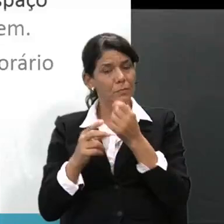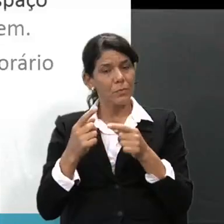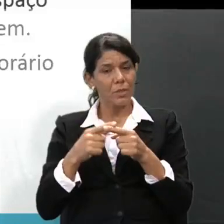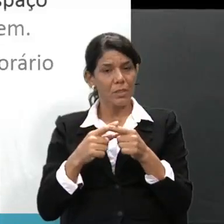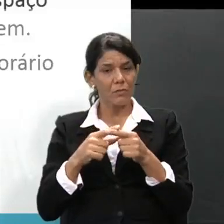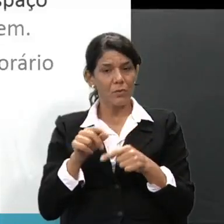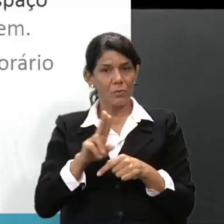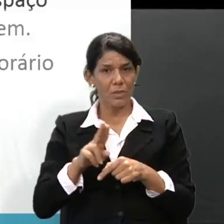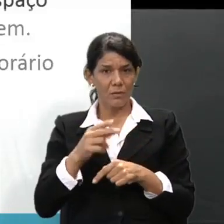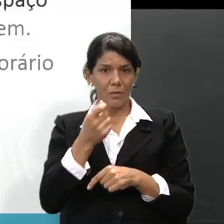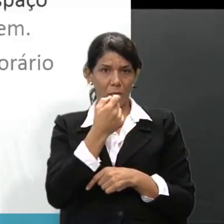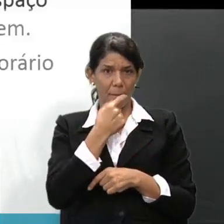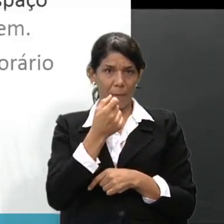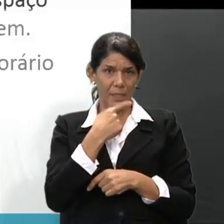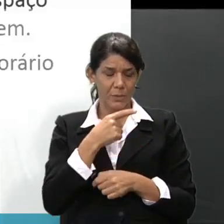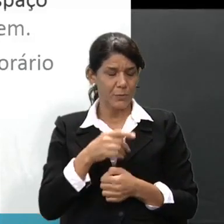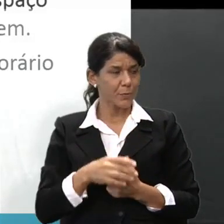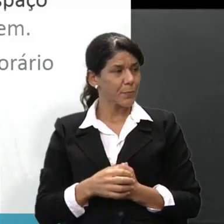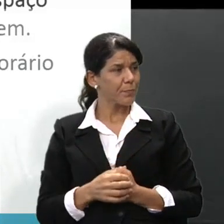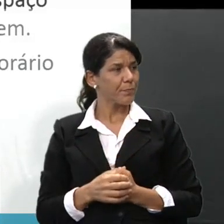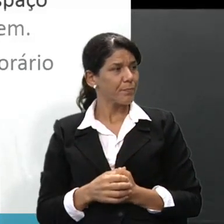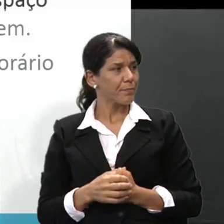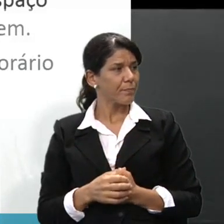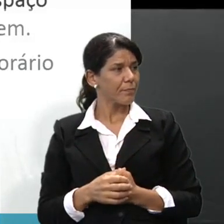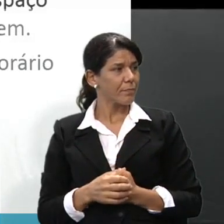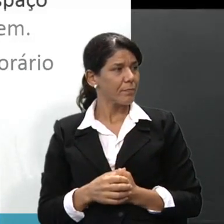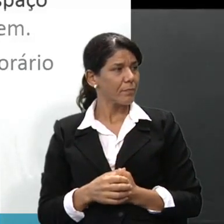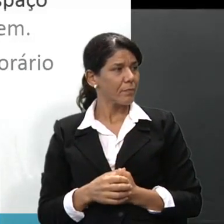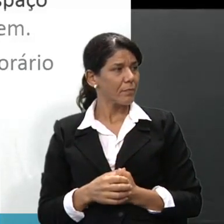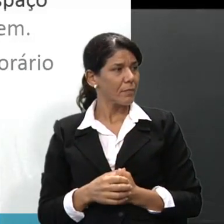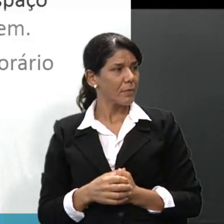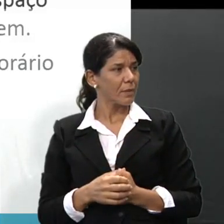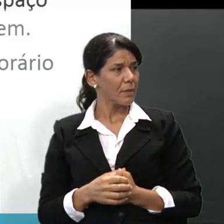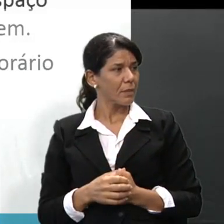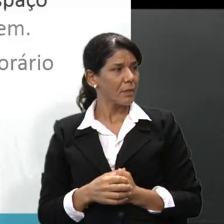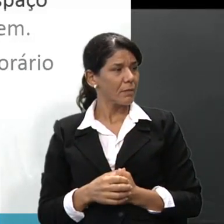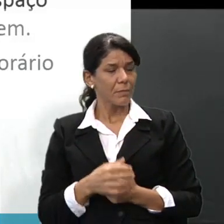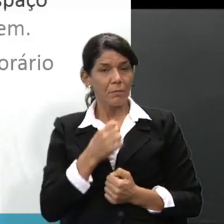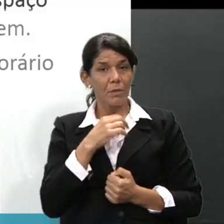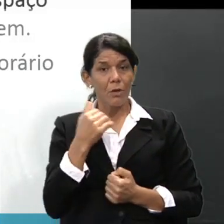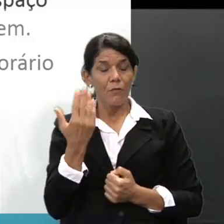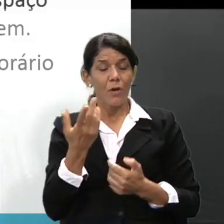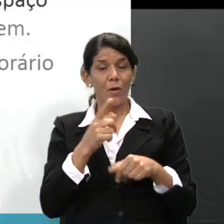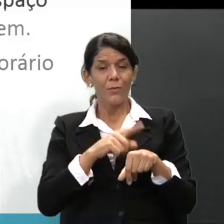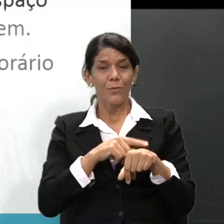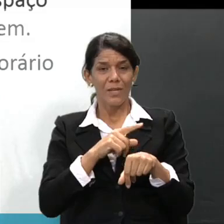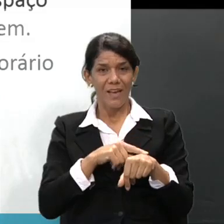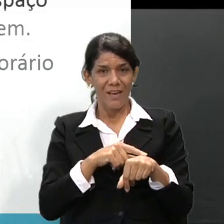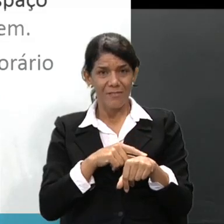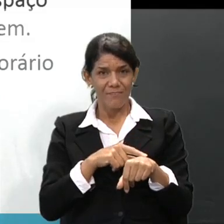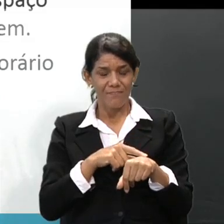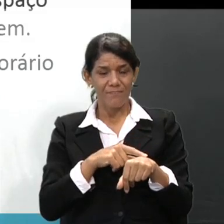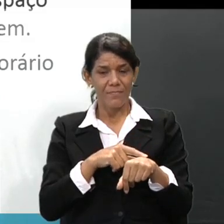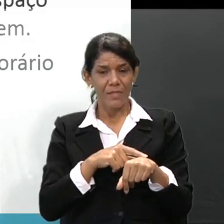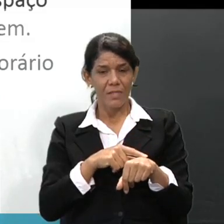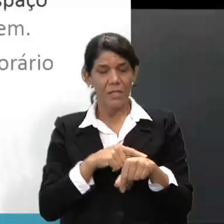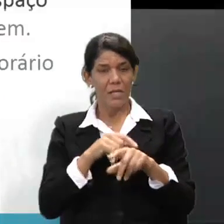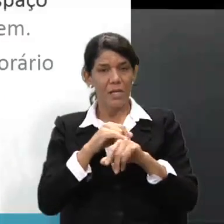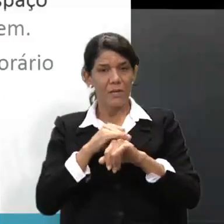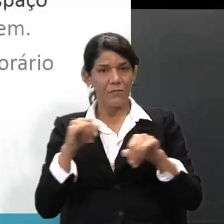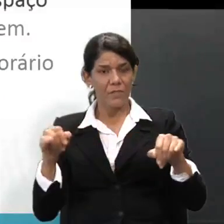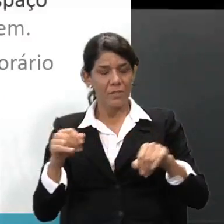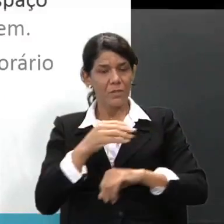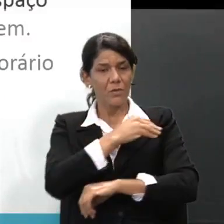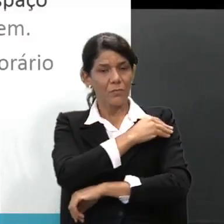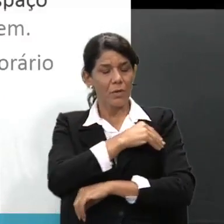não foi administrado esse medicamento. Medicamentos administrados fora do horário determinado, comunique o